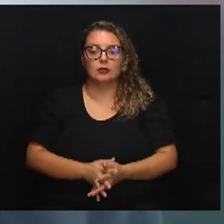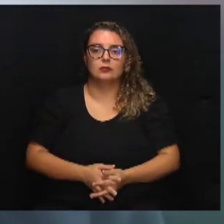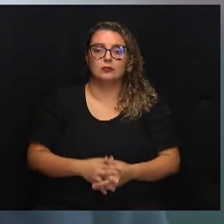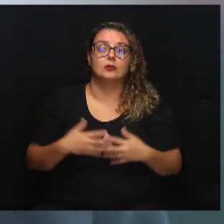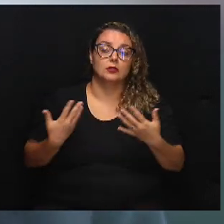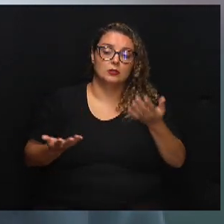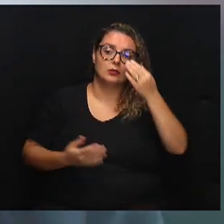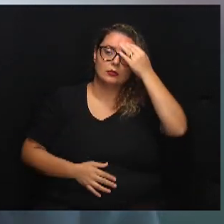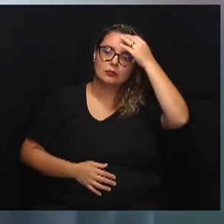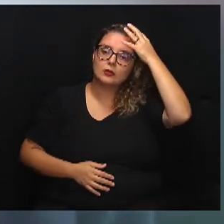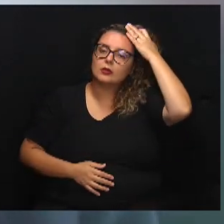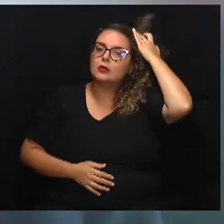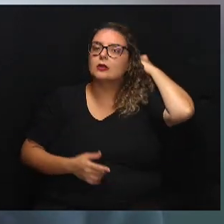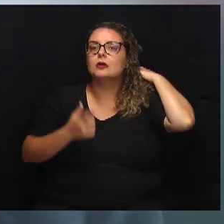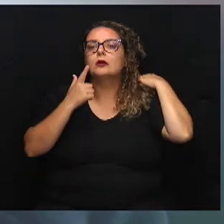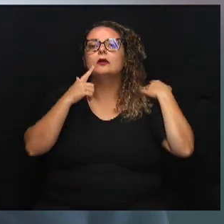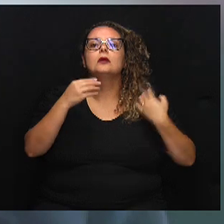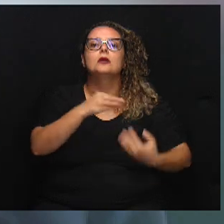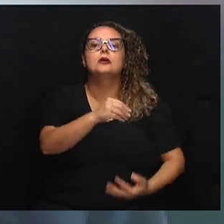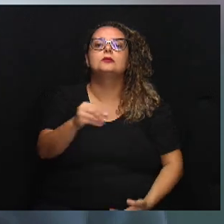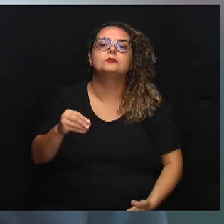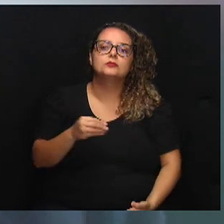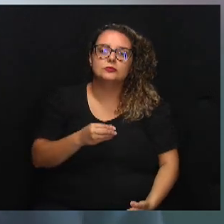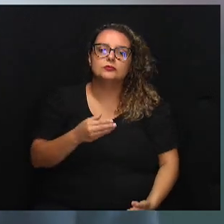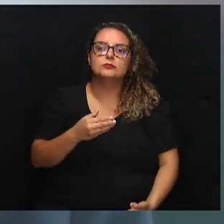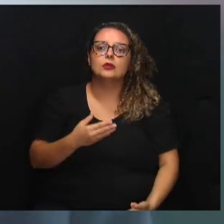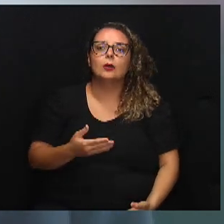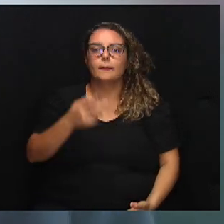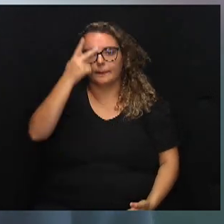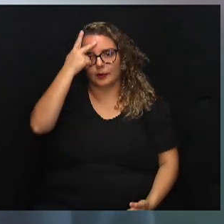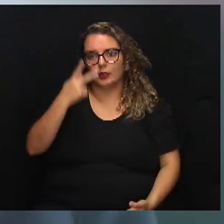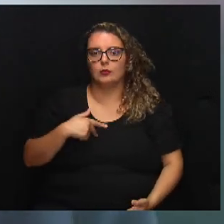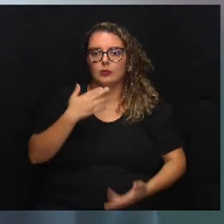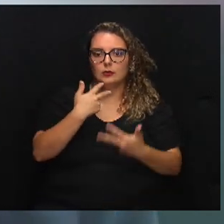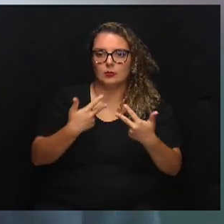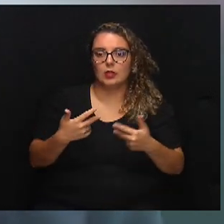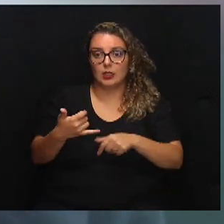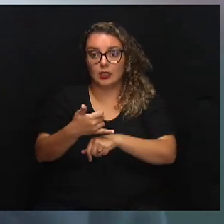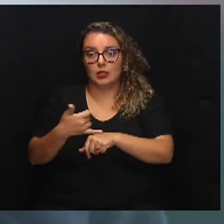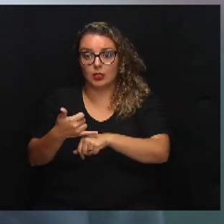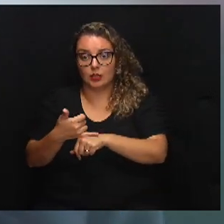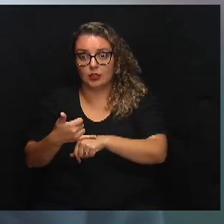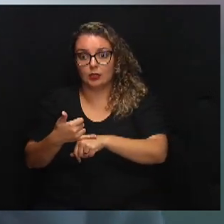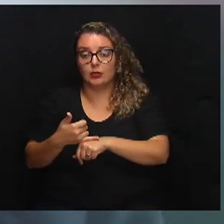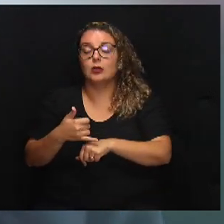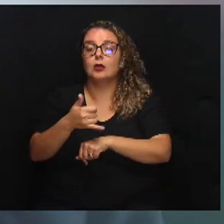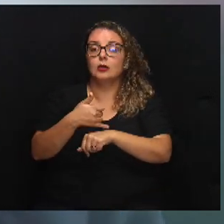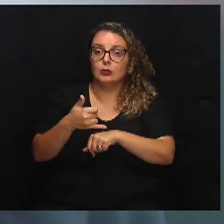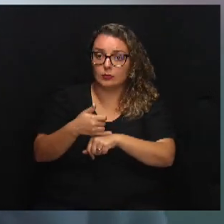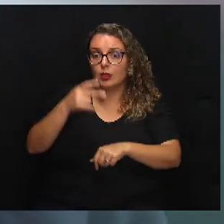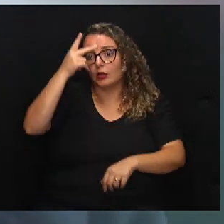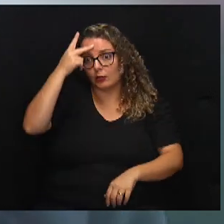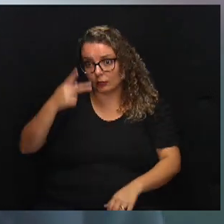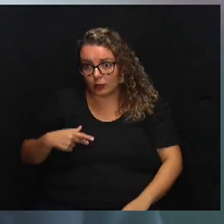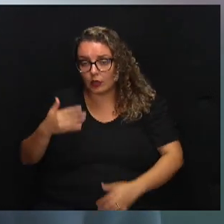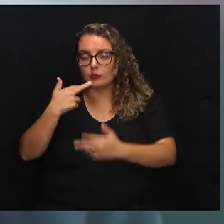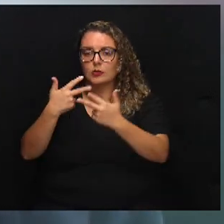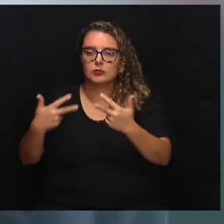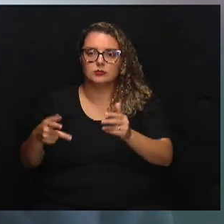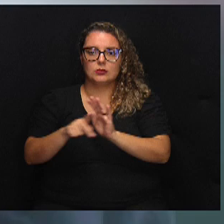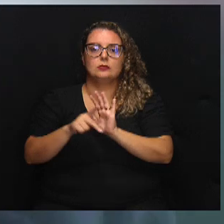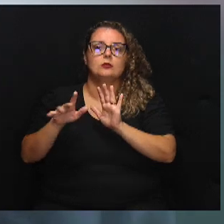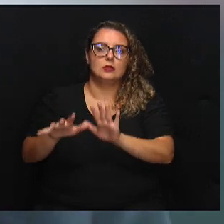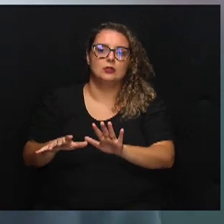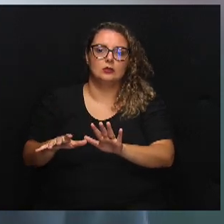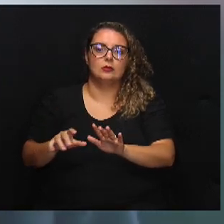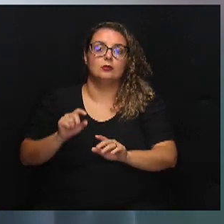Então, açúcares, aquele açúcar próprio do alimento. As gorduras são as gorduras próprias dos alimentos. O